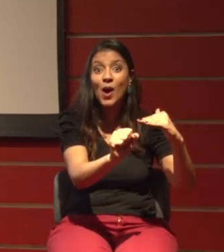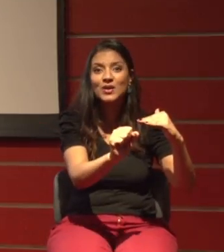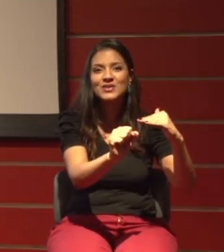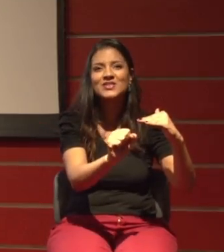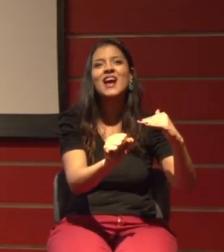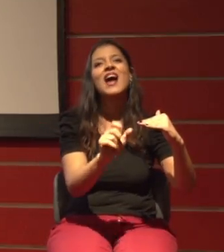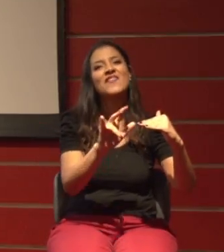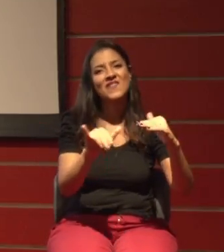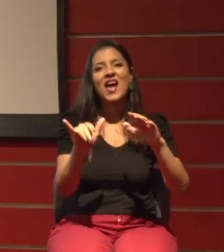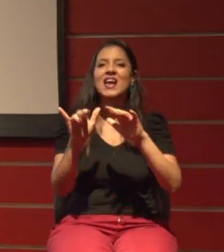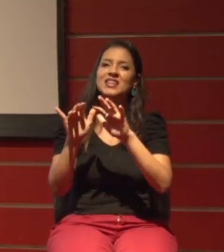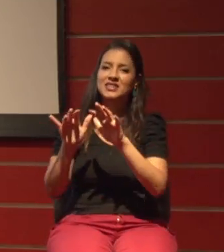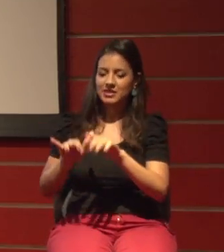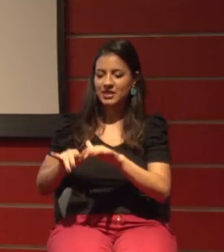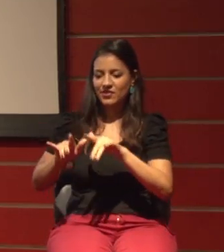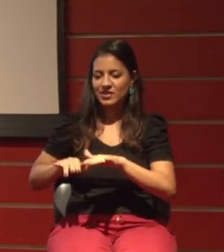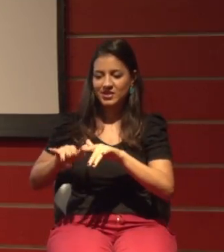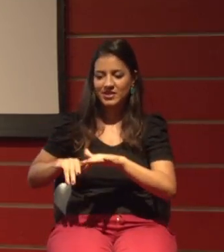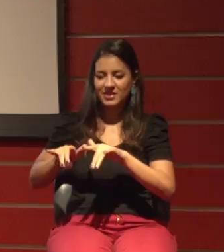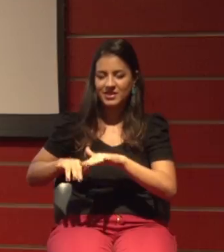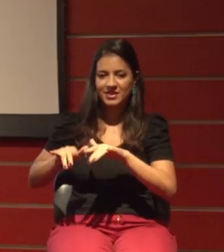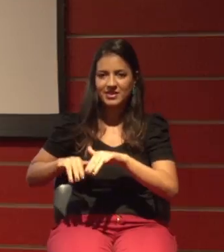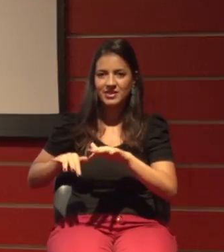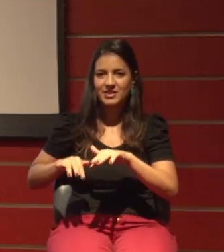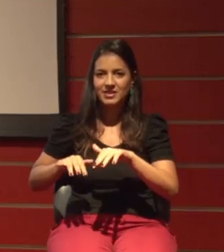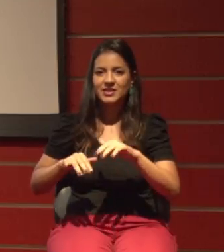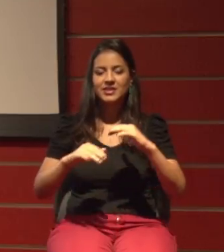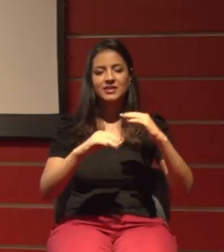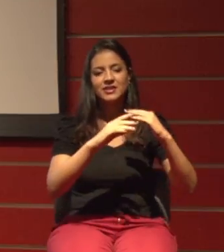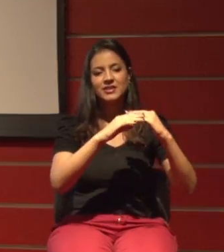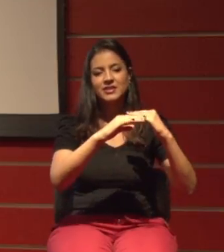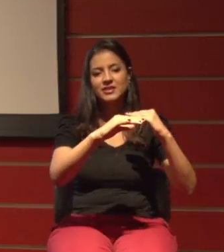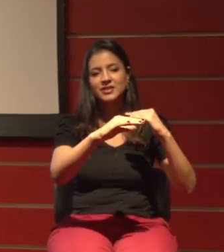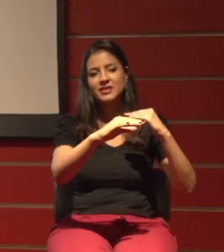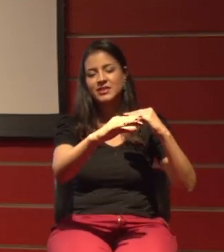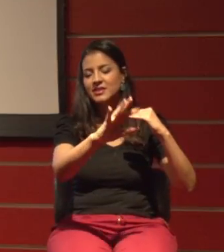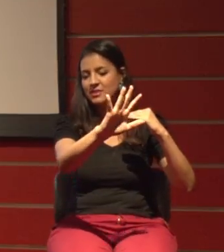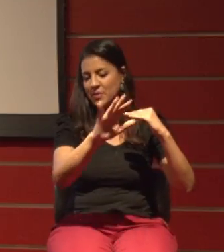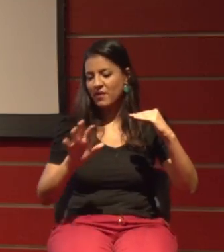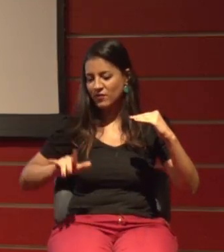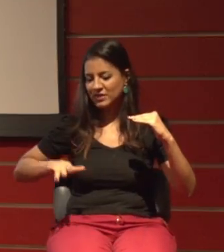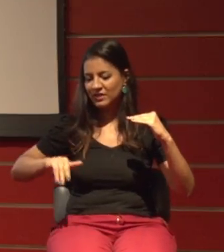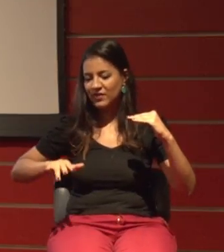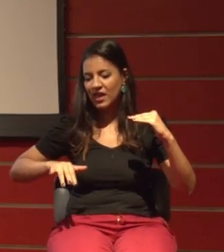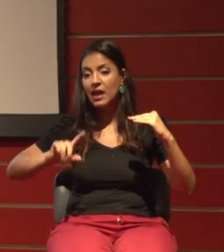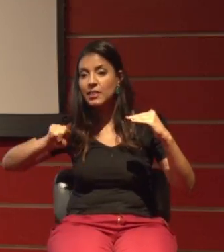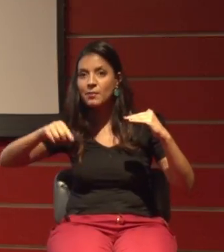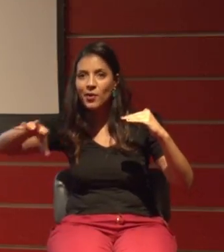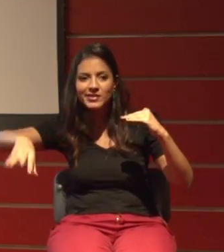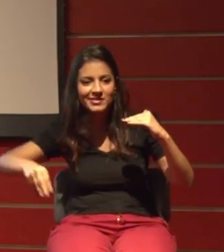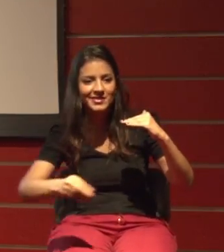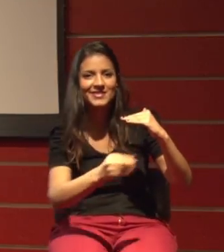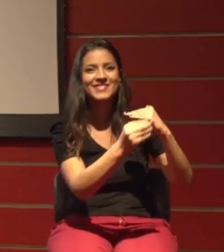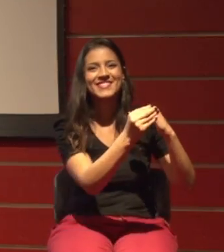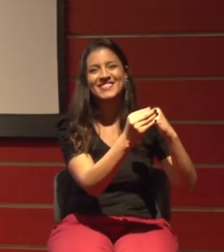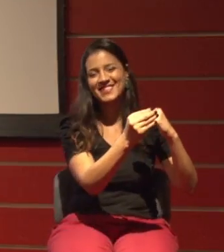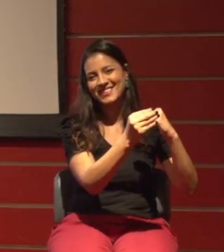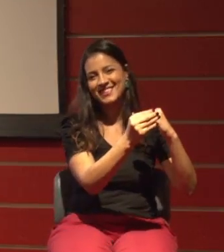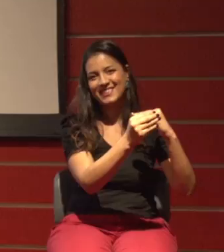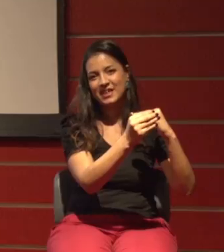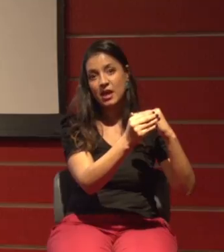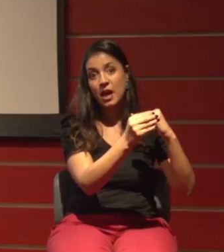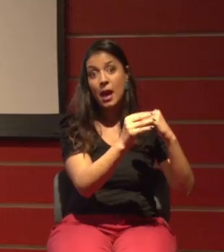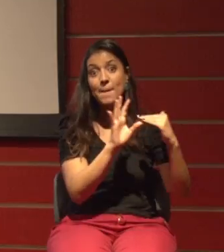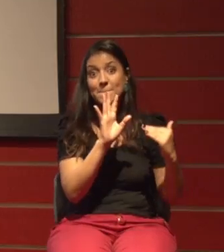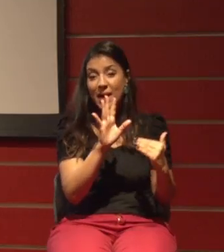né Depois você costura depois você traz ela para pro todo dentro da história mas ela eh você tendo